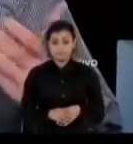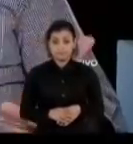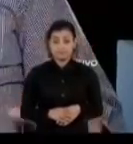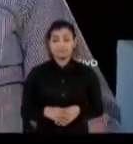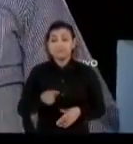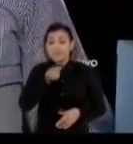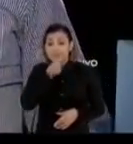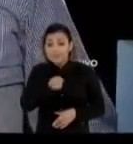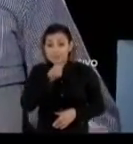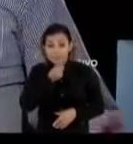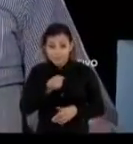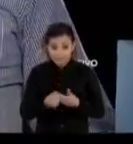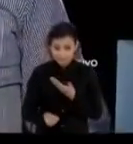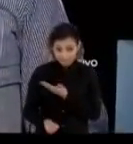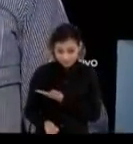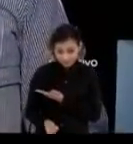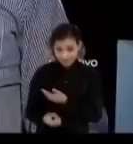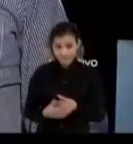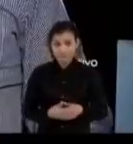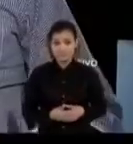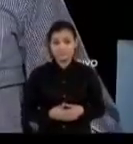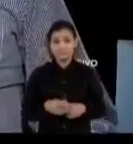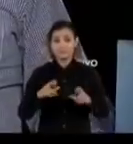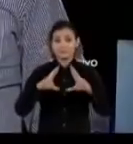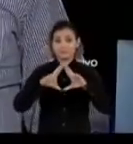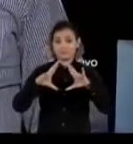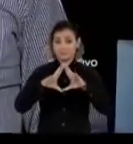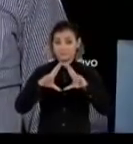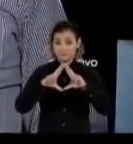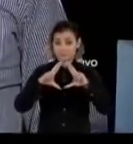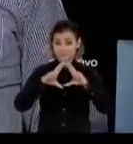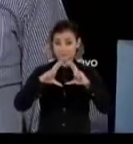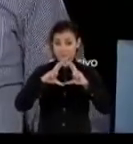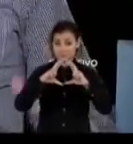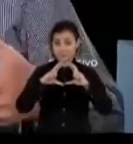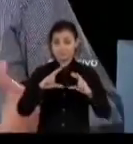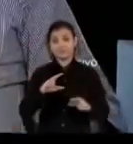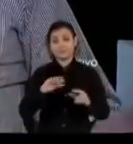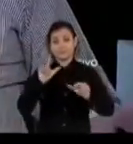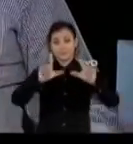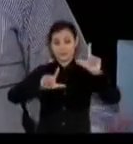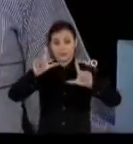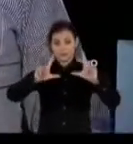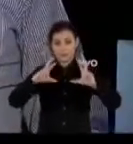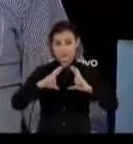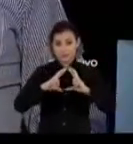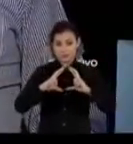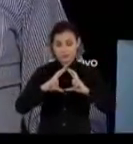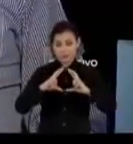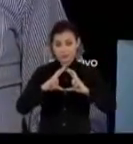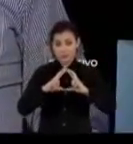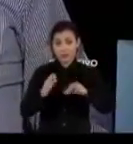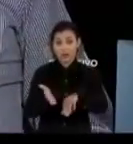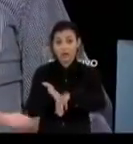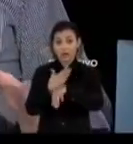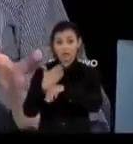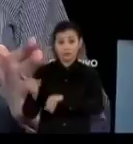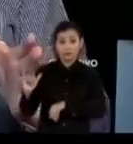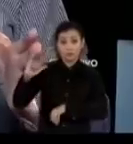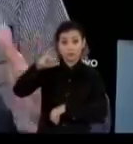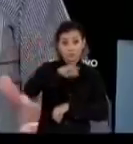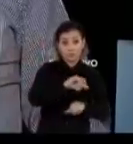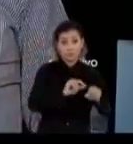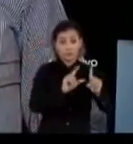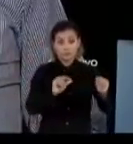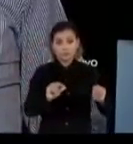Na entrevista concedida à Record TV, pouco antes de embarcar para Brasília, Jair Bolsonaro disse que Carlos